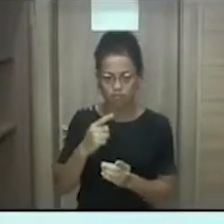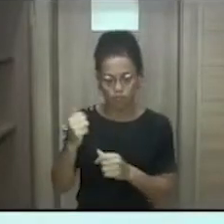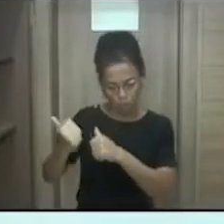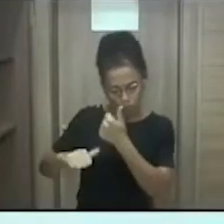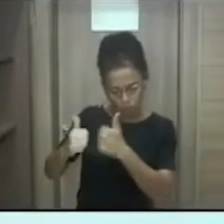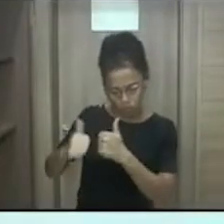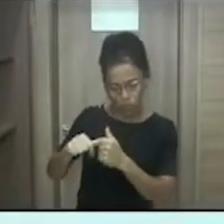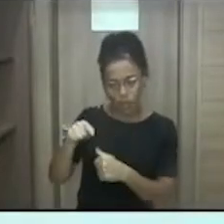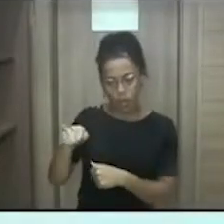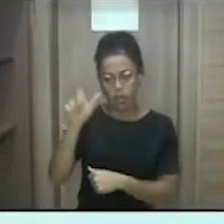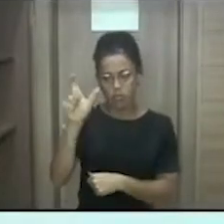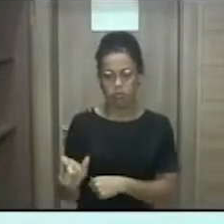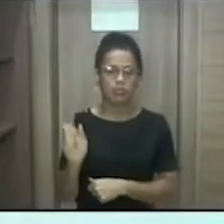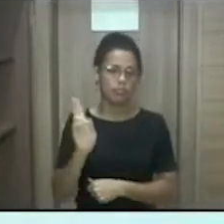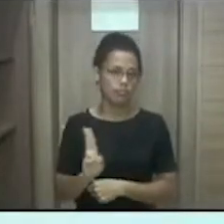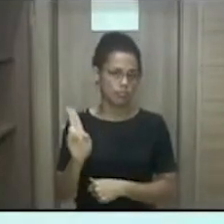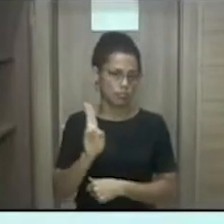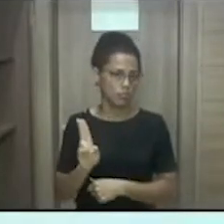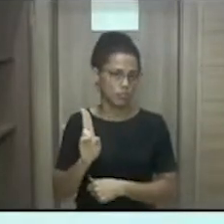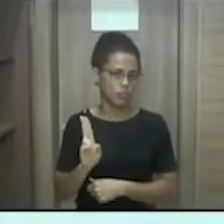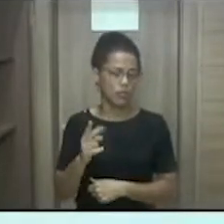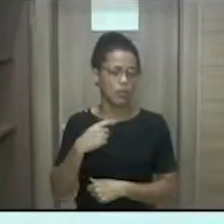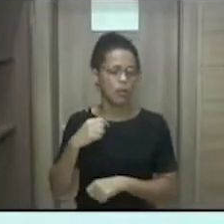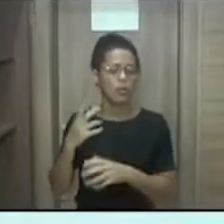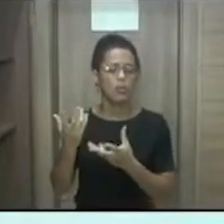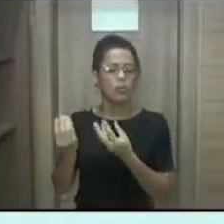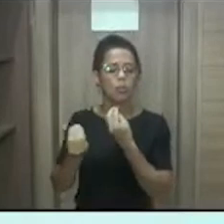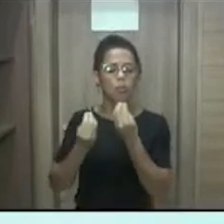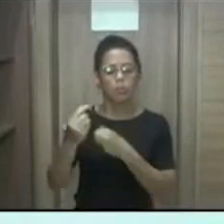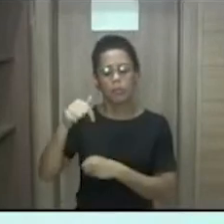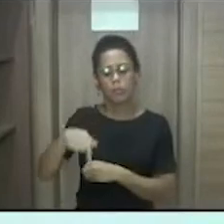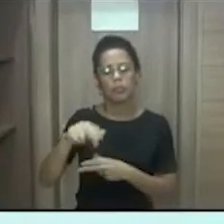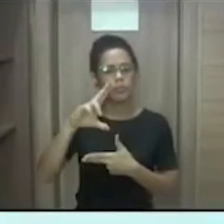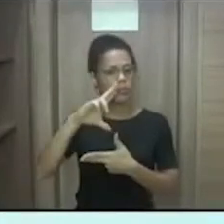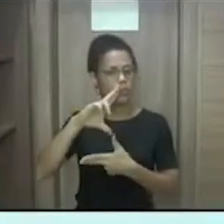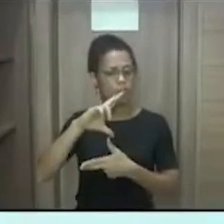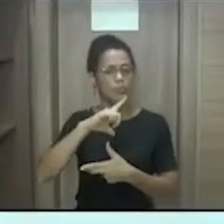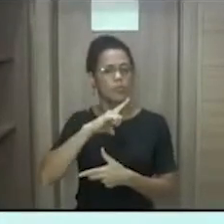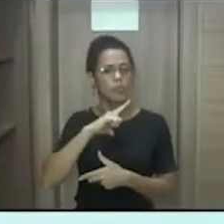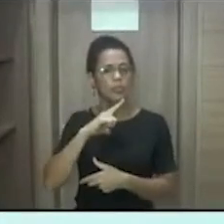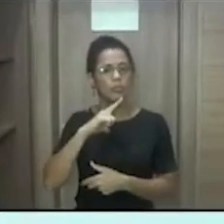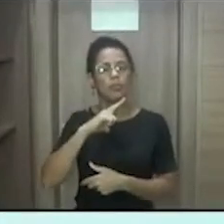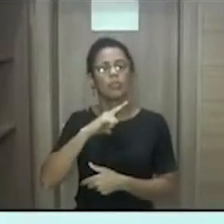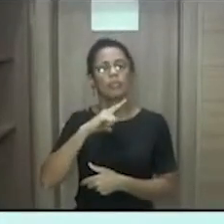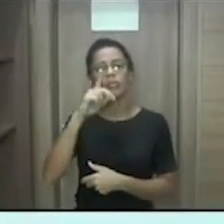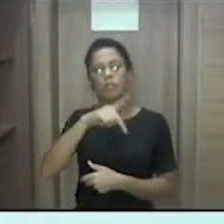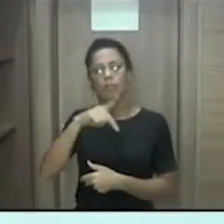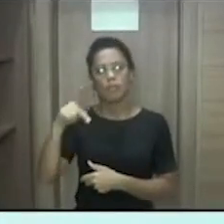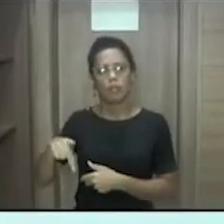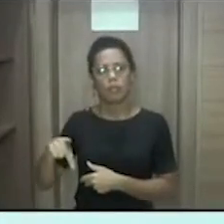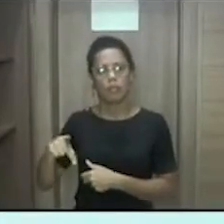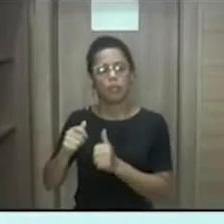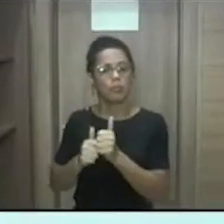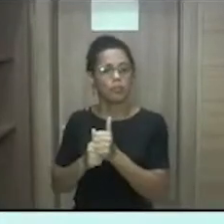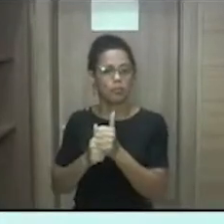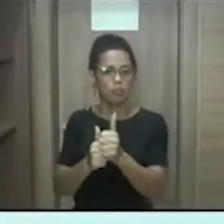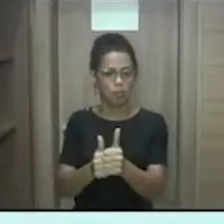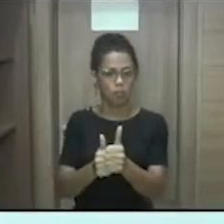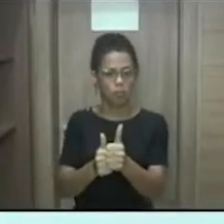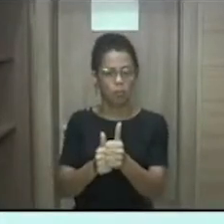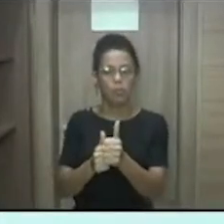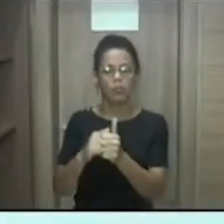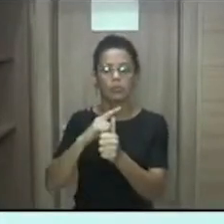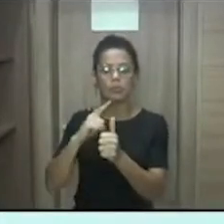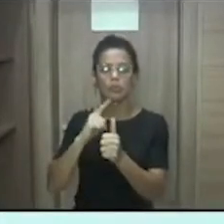o usuário. Mas eu sou fonoaudióloga de formação, e aqui na UFBA a gente tinha uma professora, não sei como é que está agora, em parceria, uma professora fonoaudióloga,